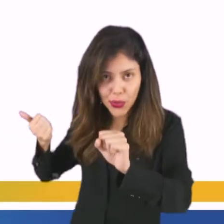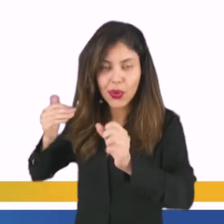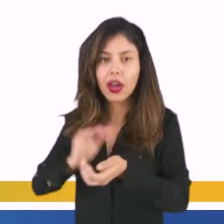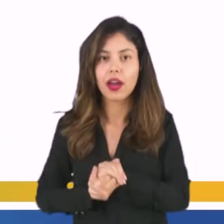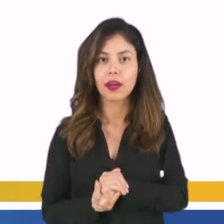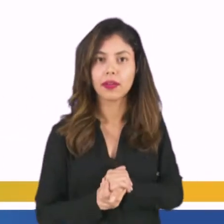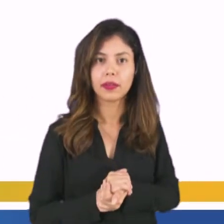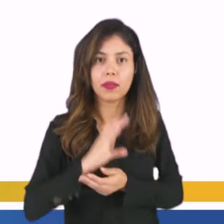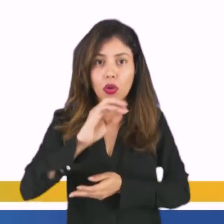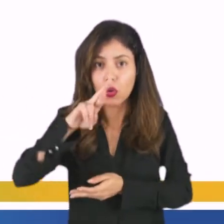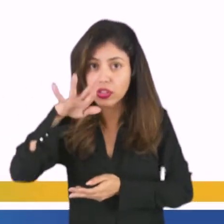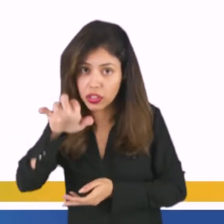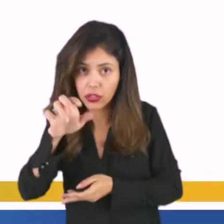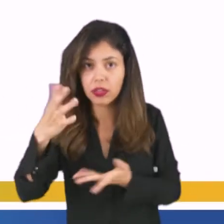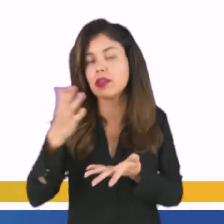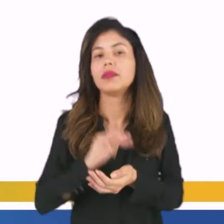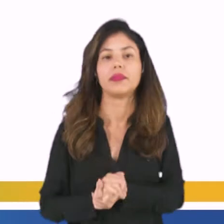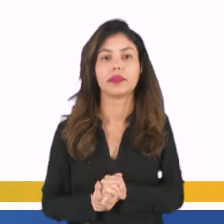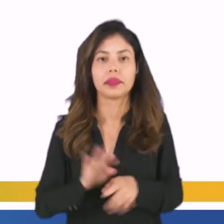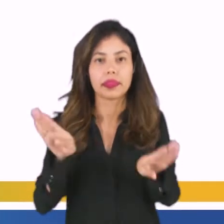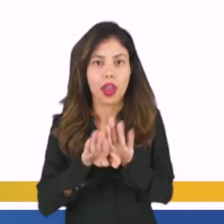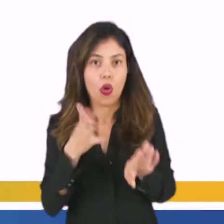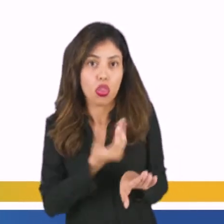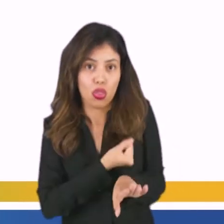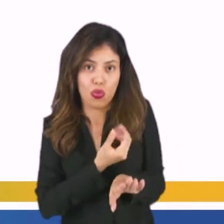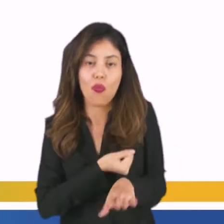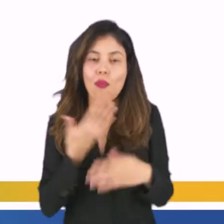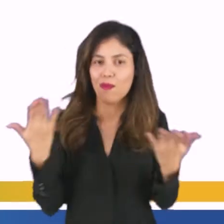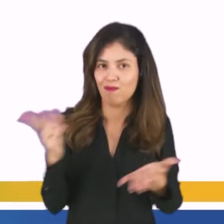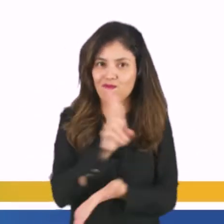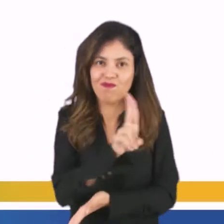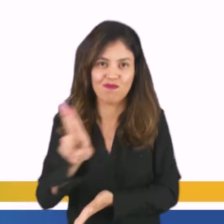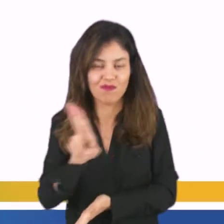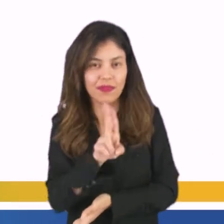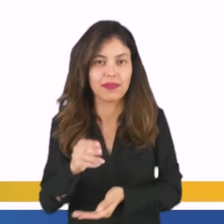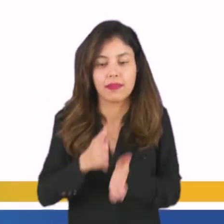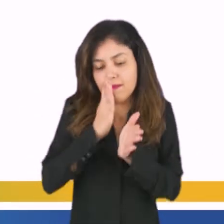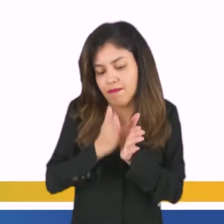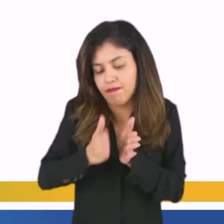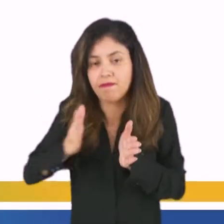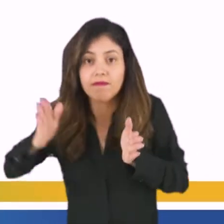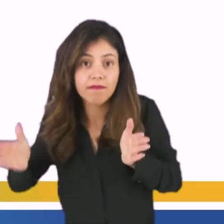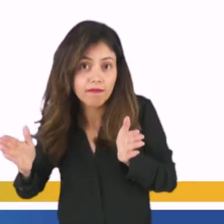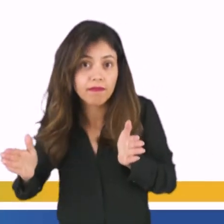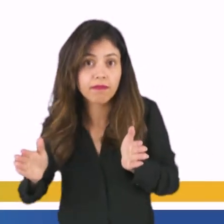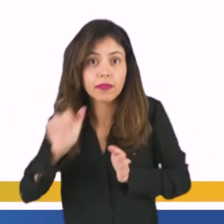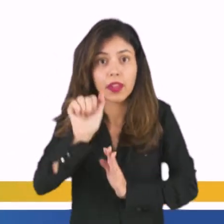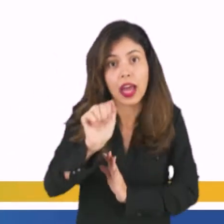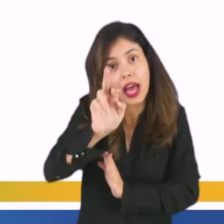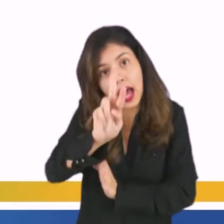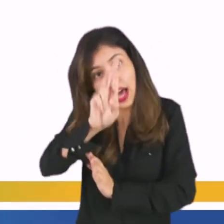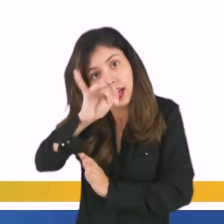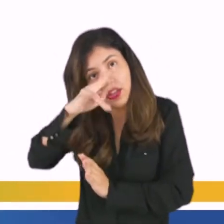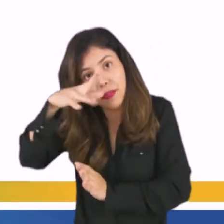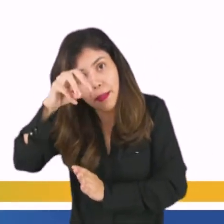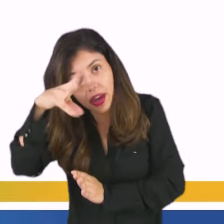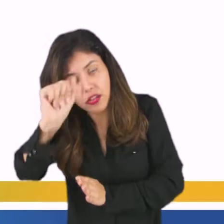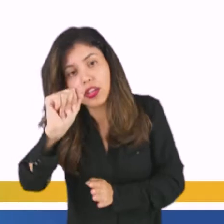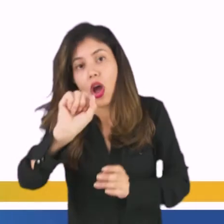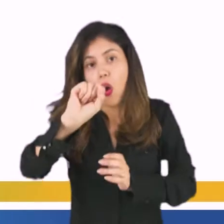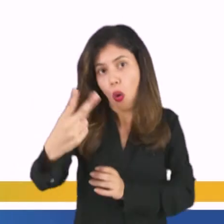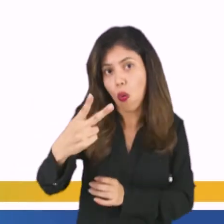antecessor, com uma constante. E aí nós vamos chamar essa sequência de sequência aritmética